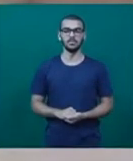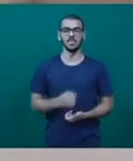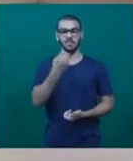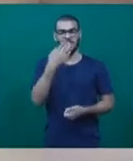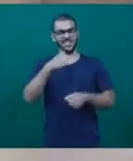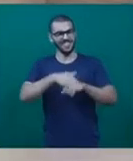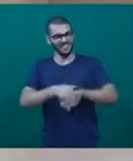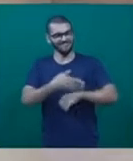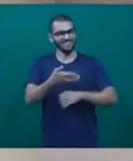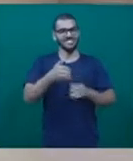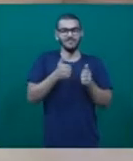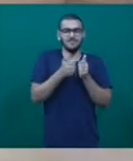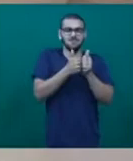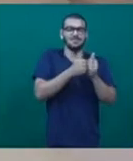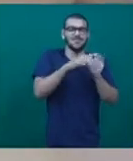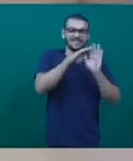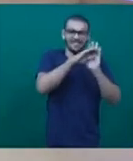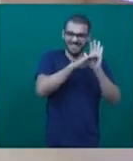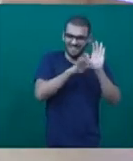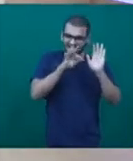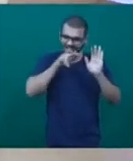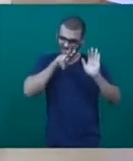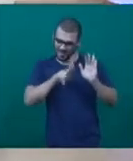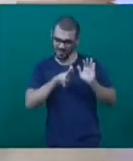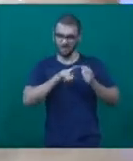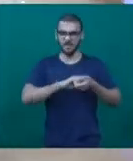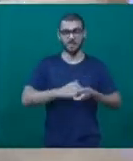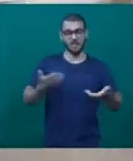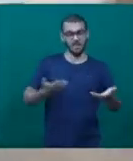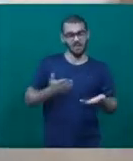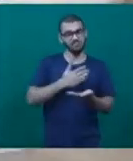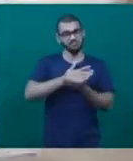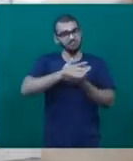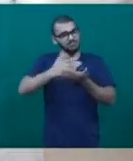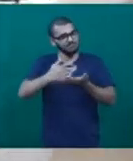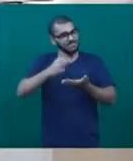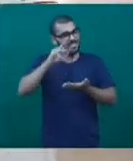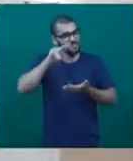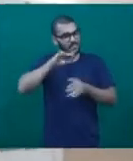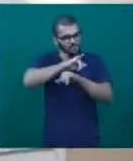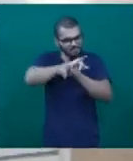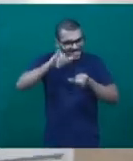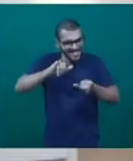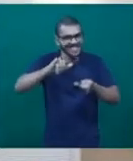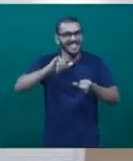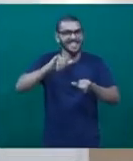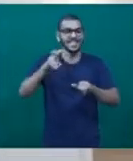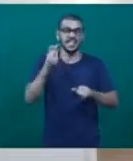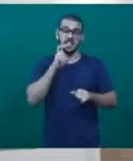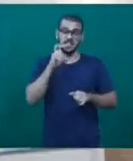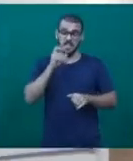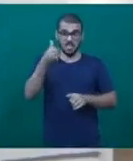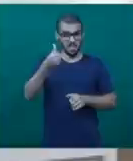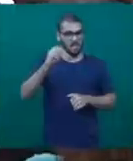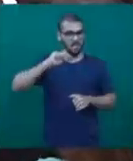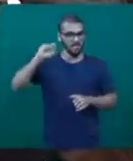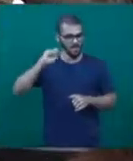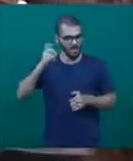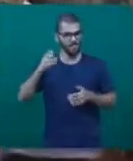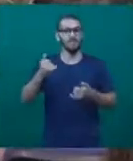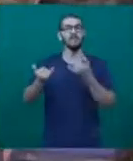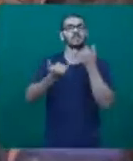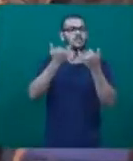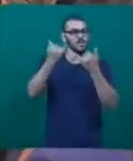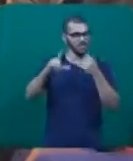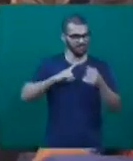Boa noite para você que acompanha a programação da TV Universitária. O TV Notícias desta quinta-feira, dia 6 de abril, tem muita informação para você.